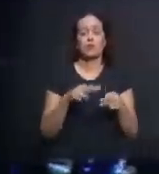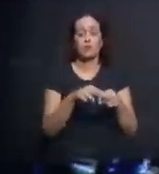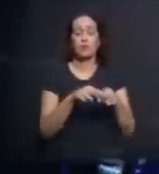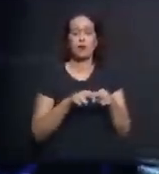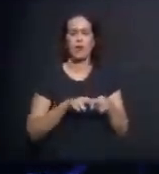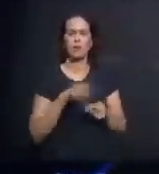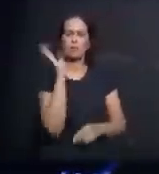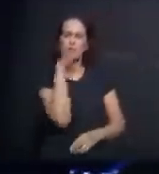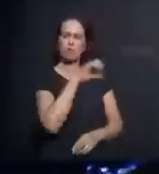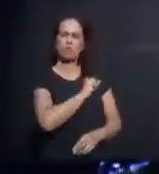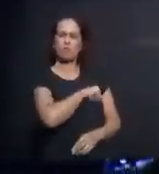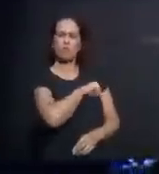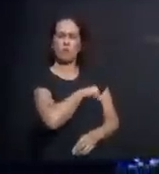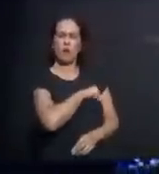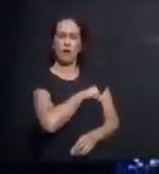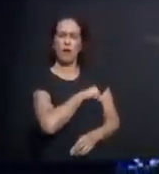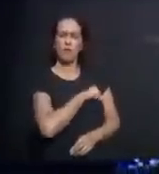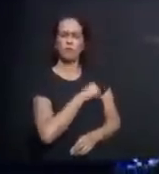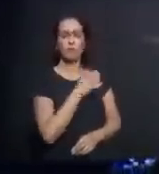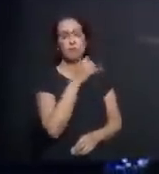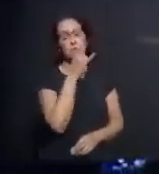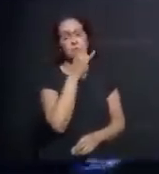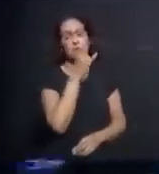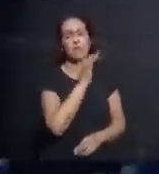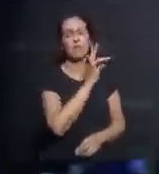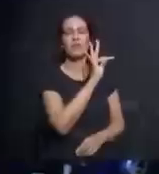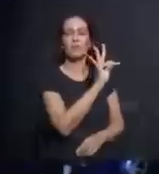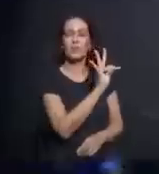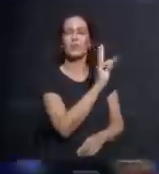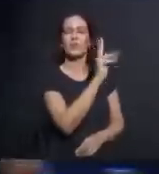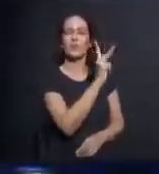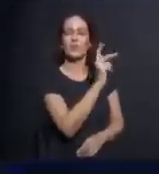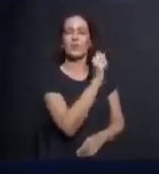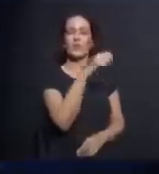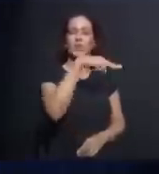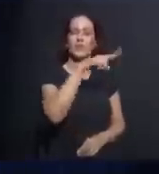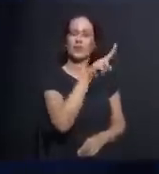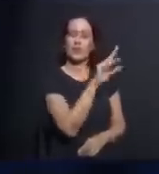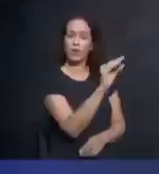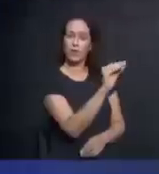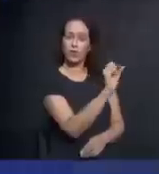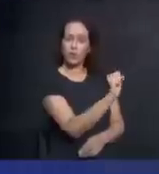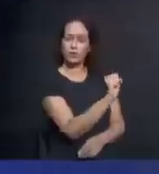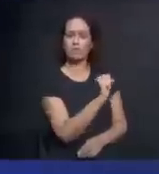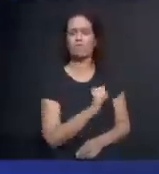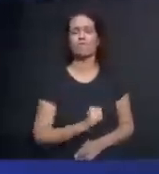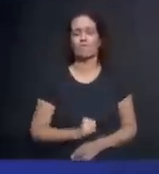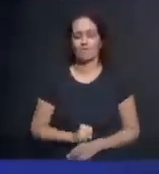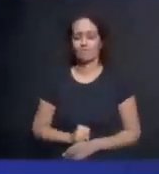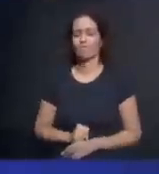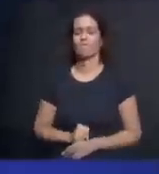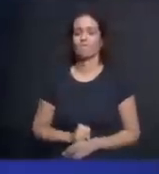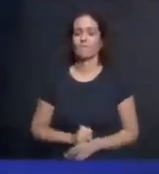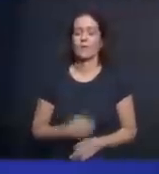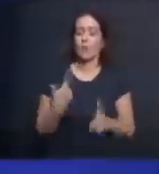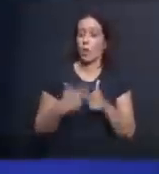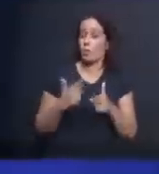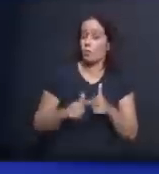Porque se eu não juntar com quem tem o que me falta, eu não vou conseguir realizar a obra dele. Mas o problema da gente